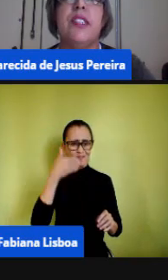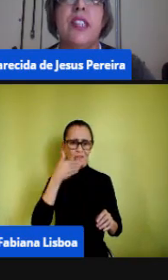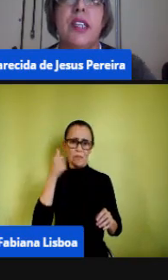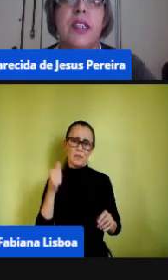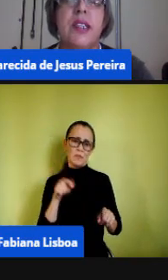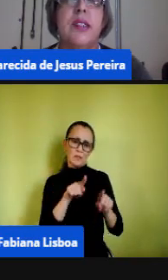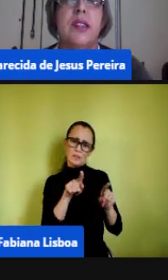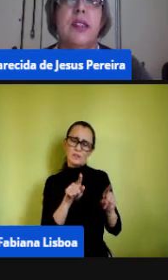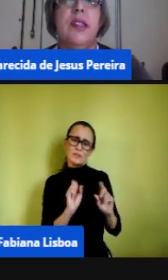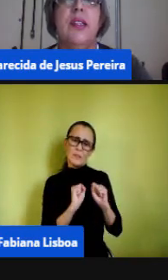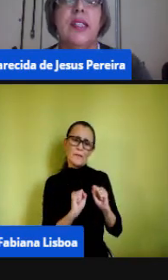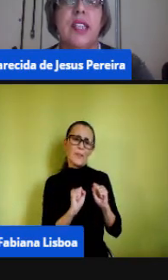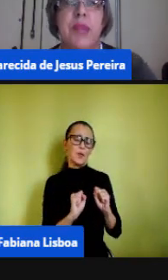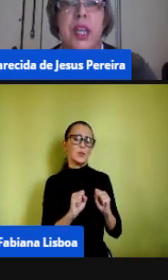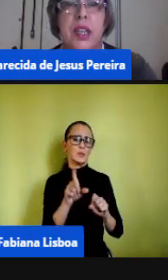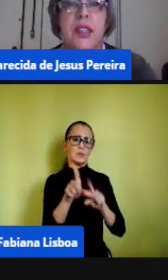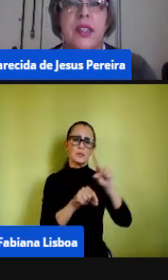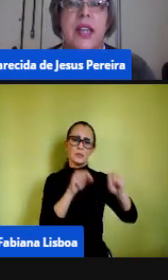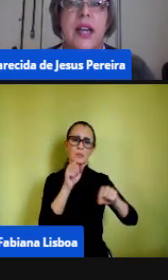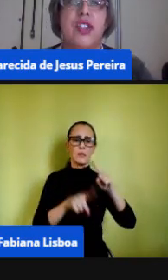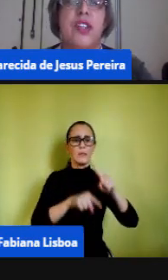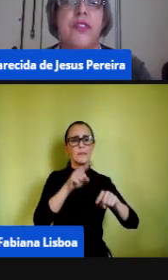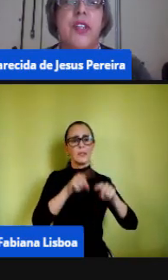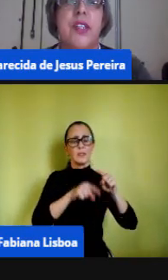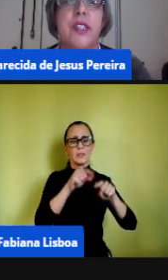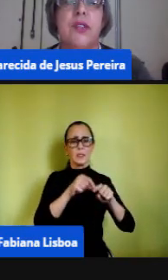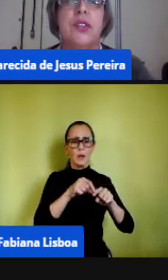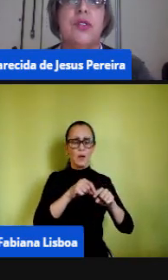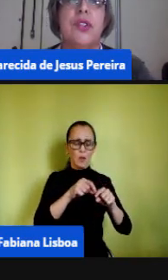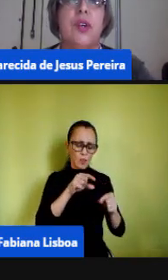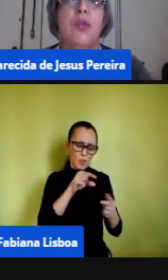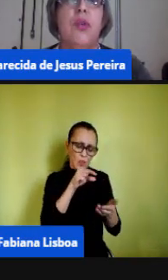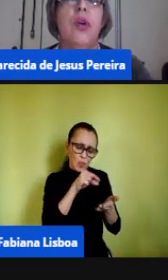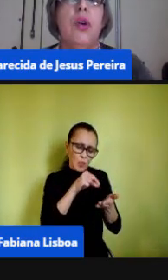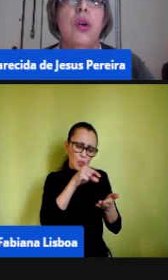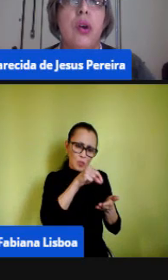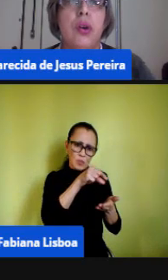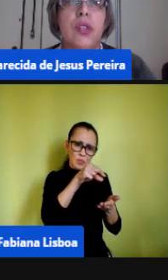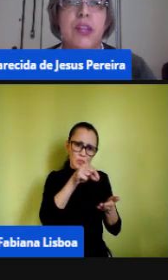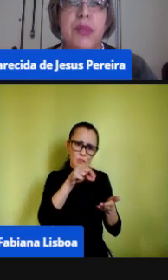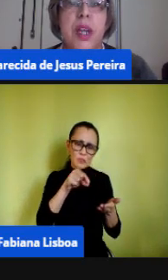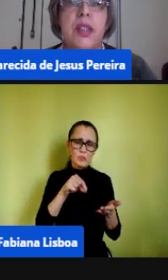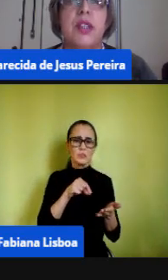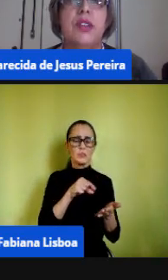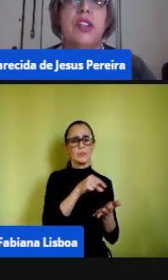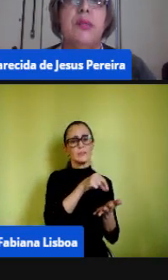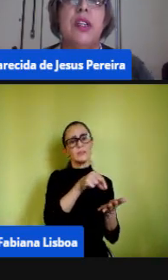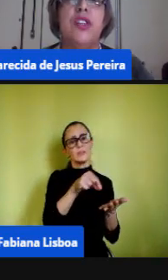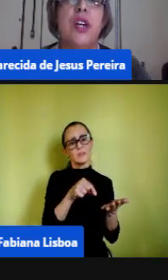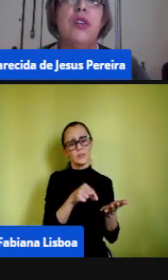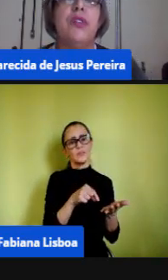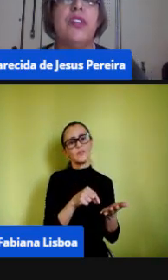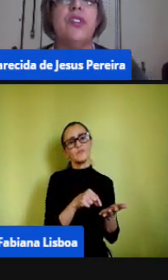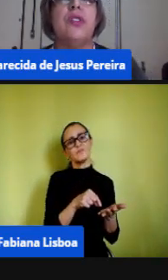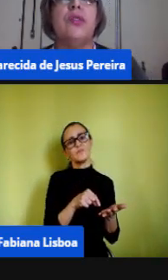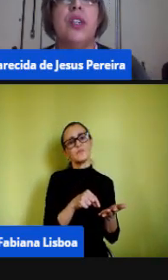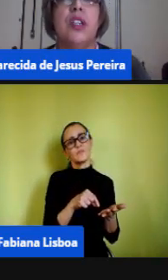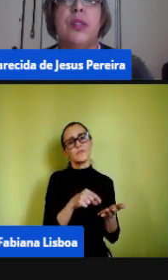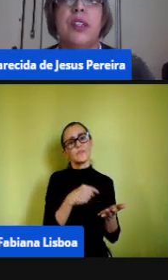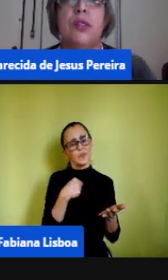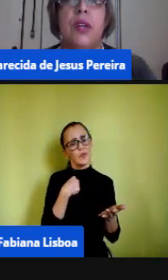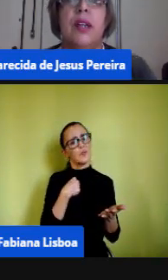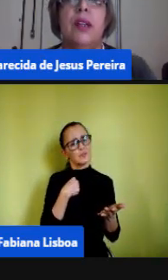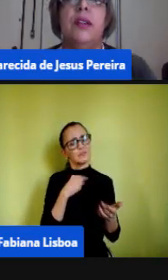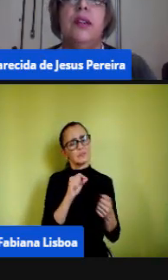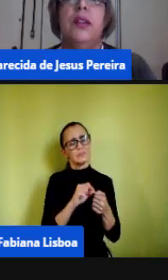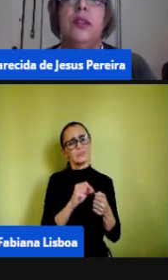com miçangas, sementes, tá? Eu já fiz essa construção com sementes, que eu trabalhei já com professores do campo,